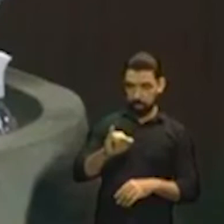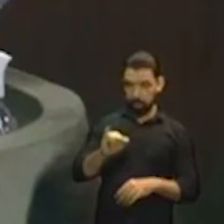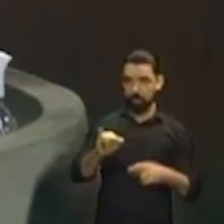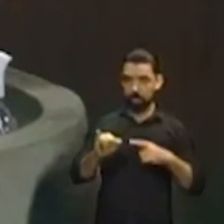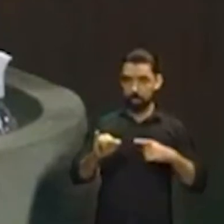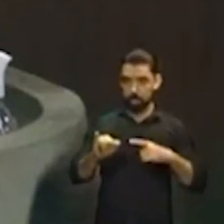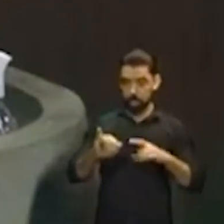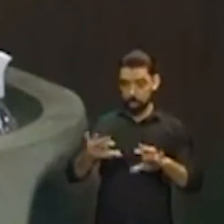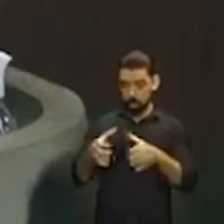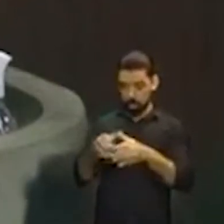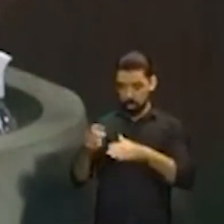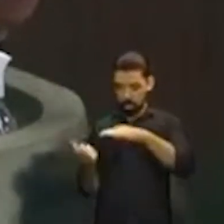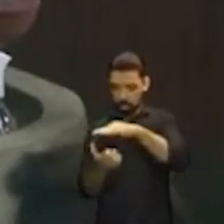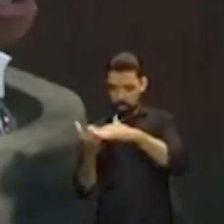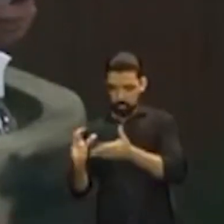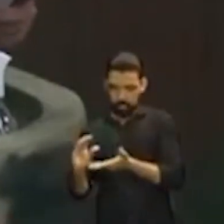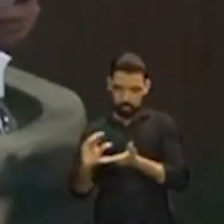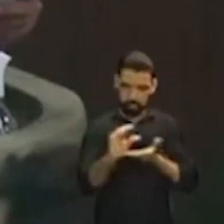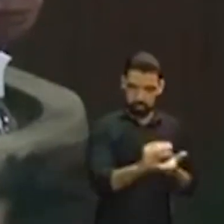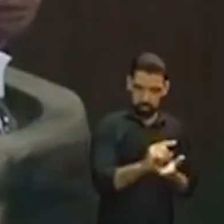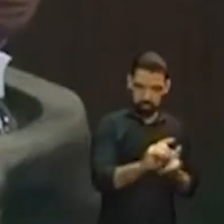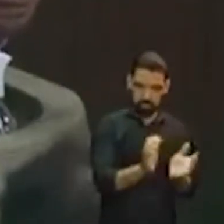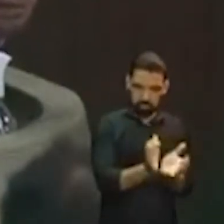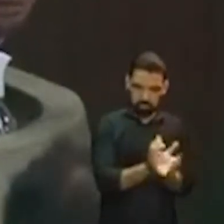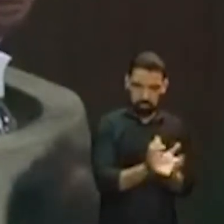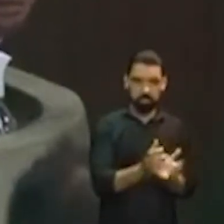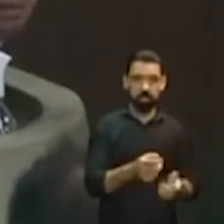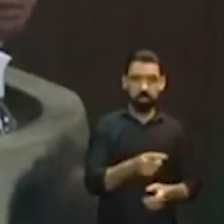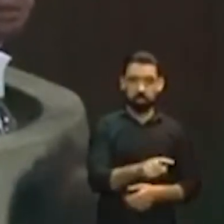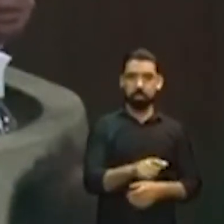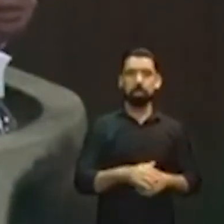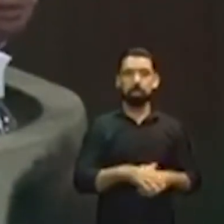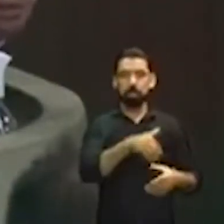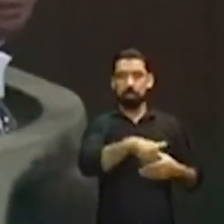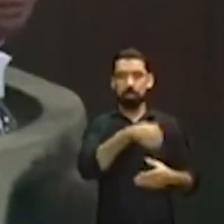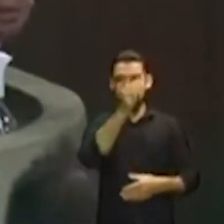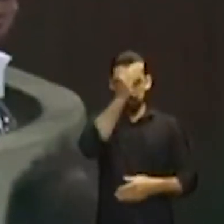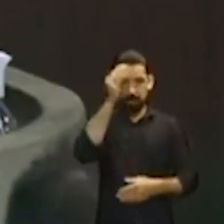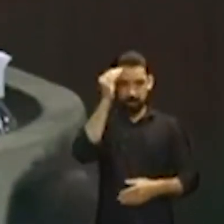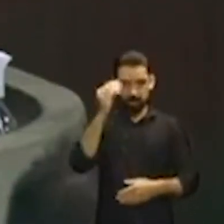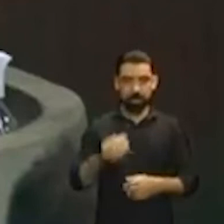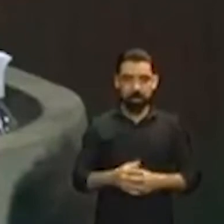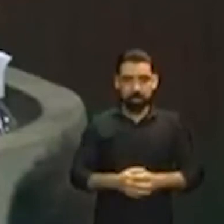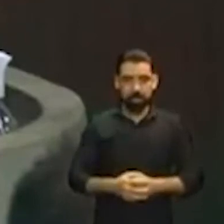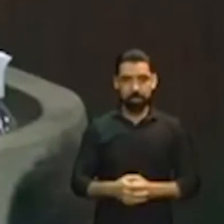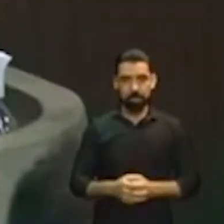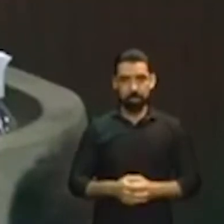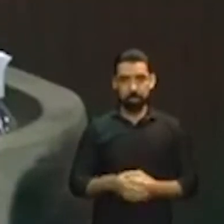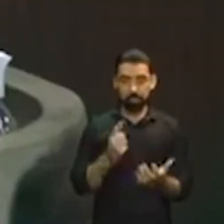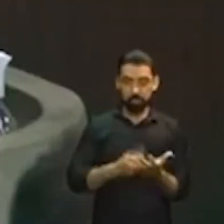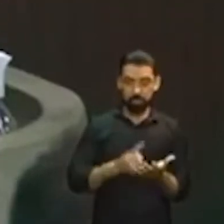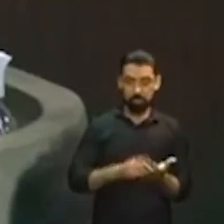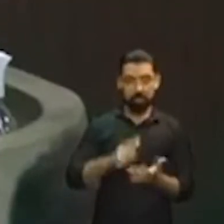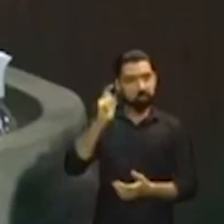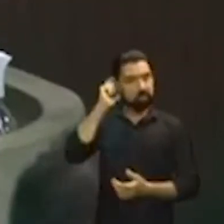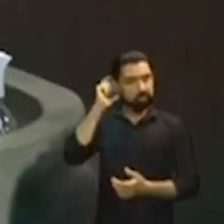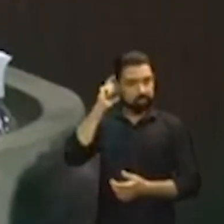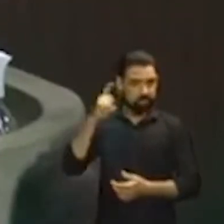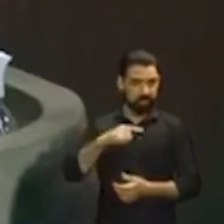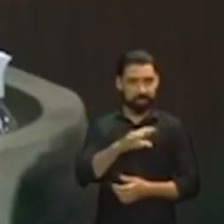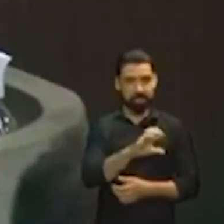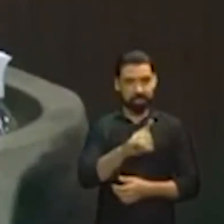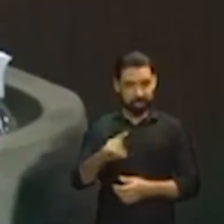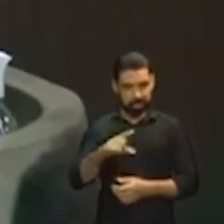JBS repassou para a campanha dele, para a campanha de eleição de Camilo Santana, negociado pelo CID. Tem